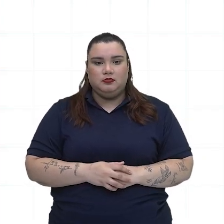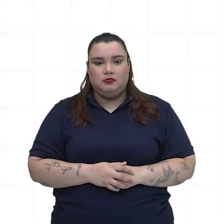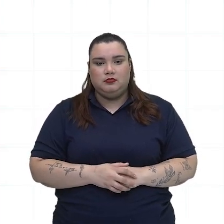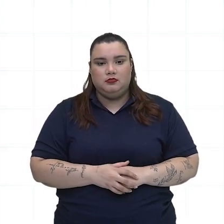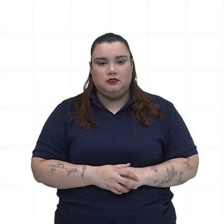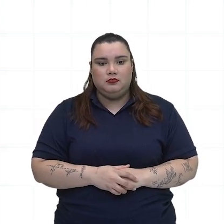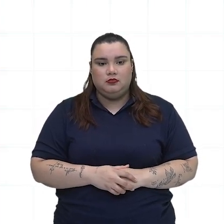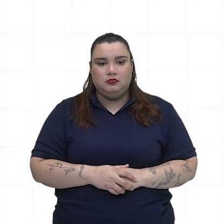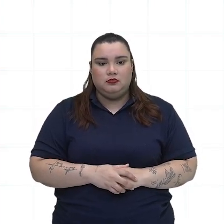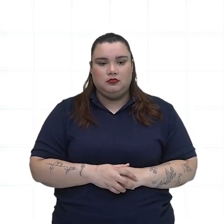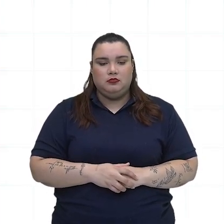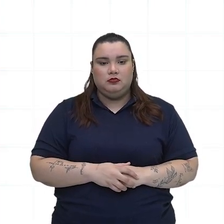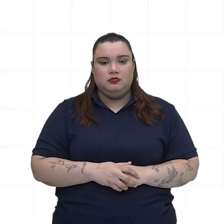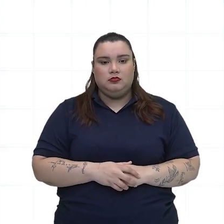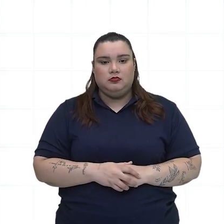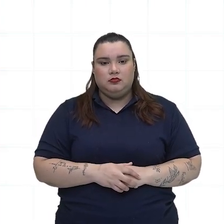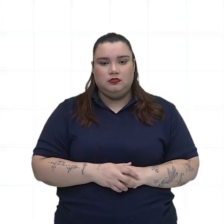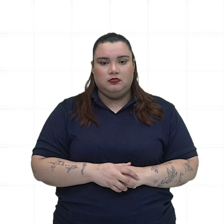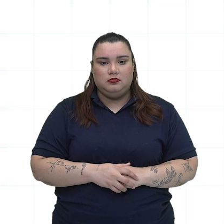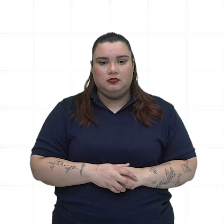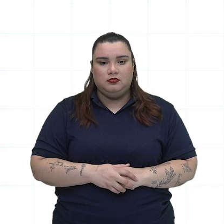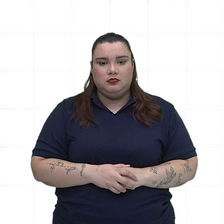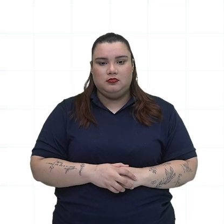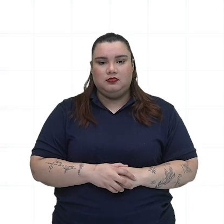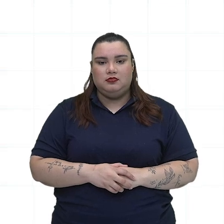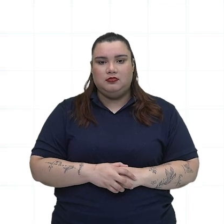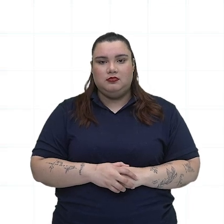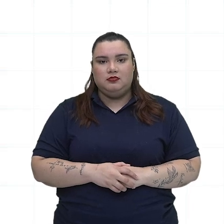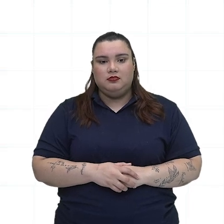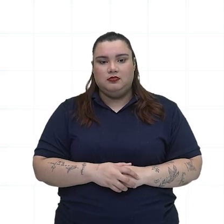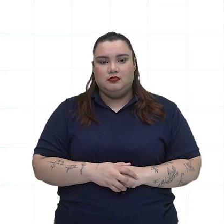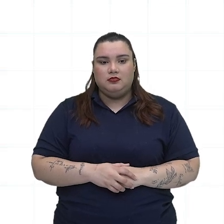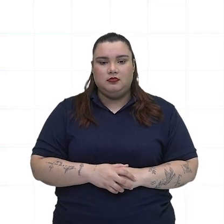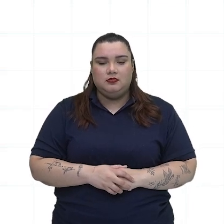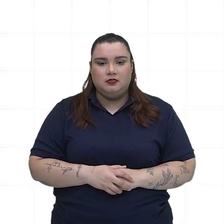som. O timbre é a cor do som.